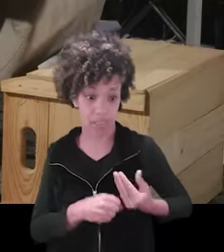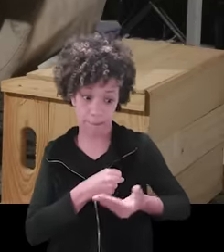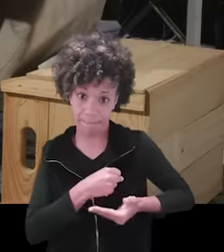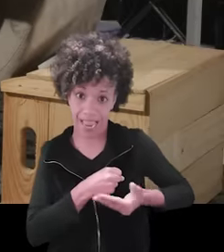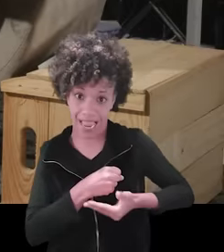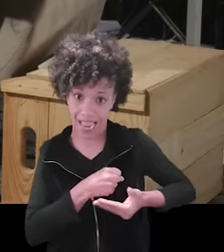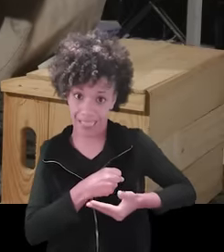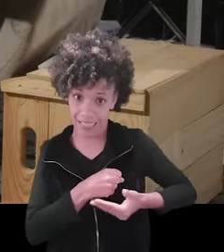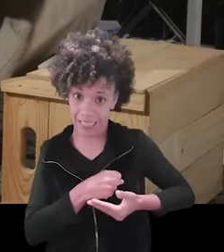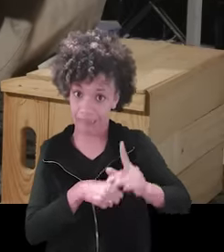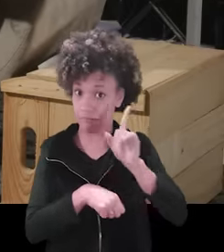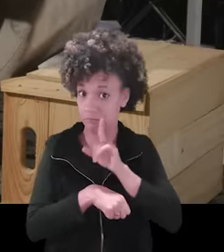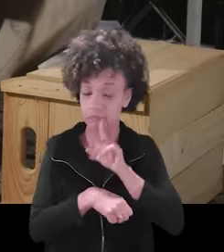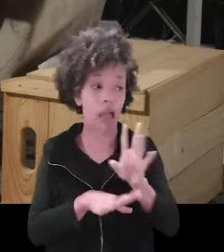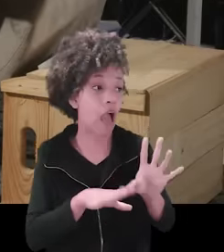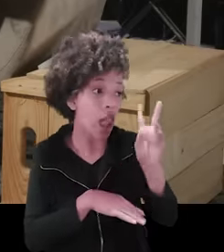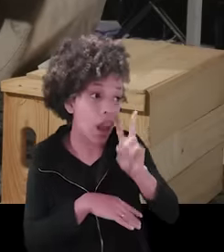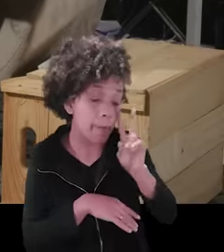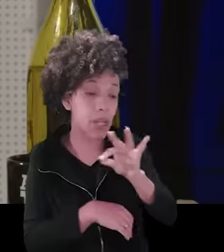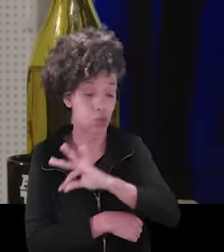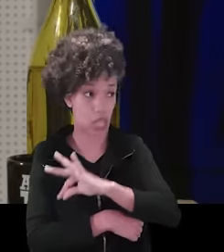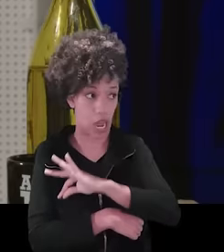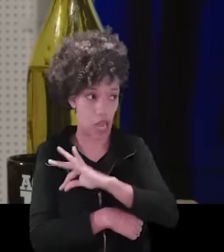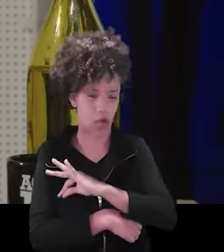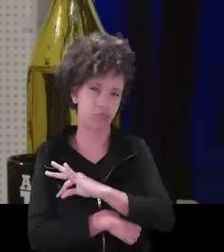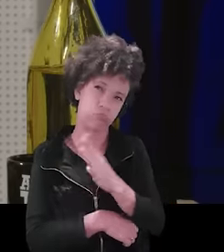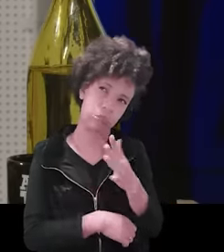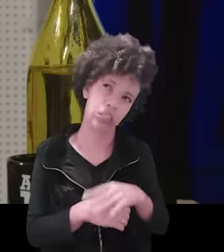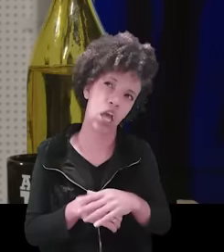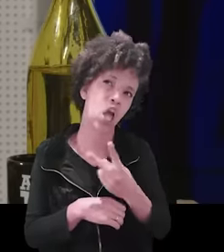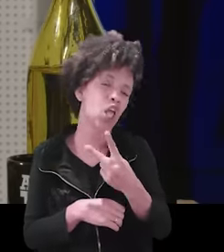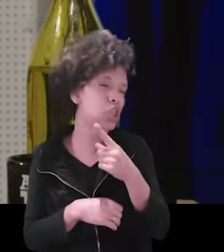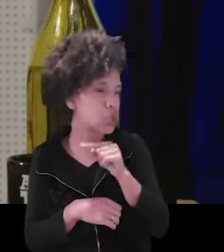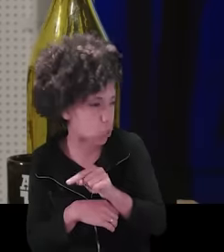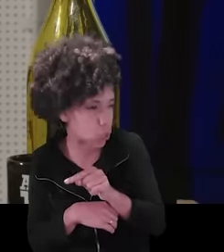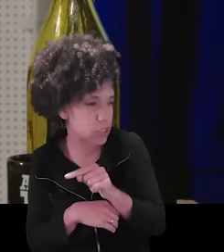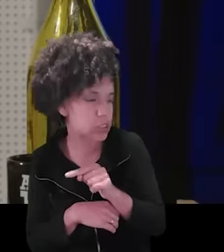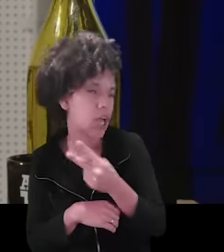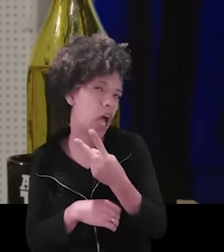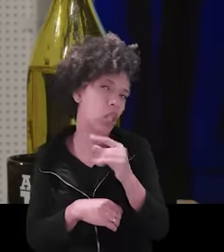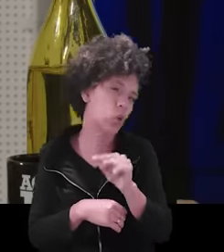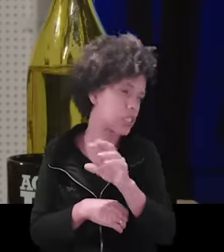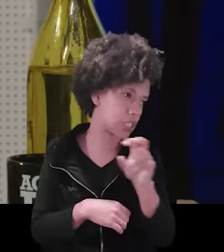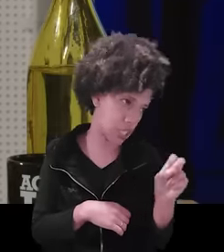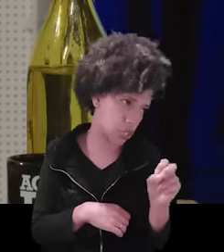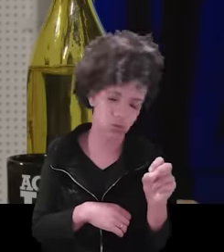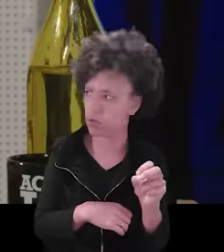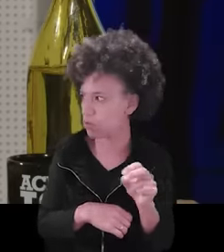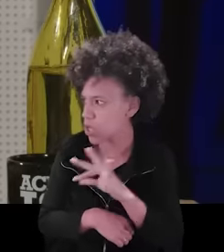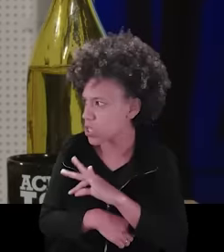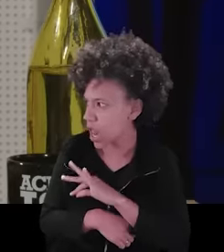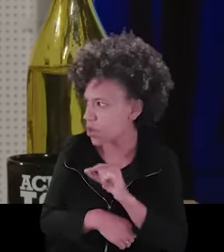viver uma vida básica legal Lembrando que tinha um salário mínimo assim tá entre 2 a 2 e meio então